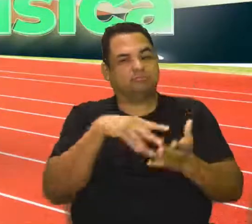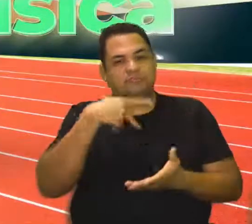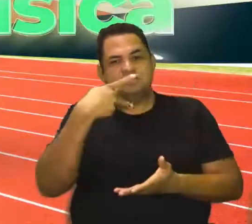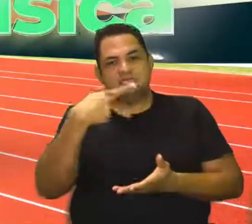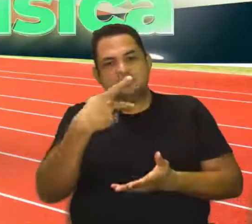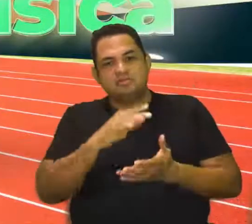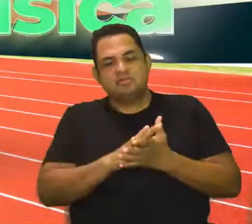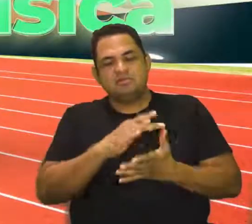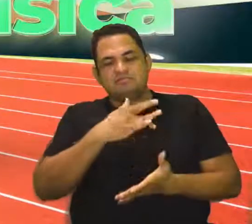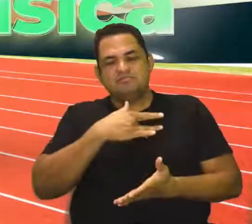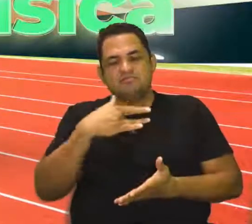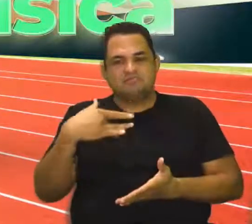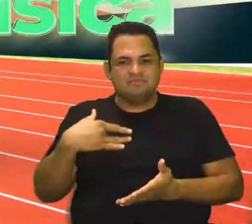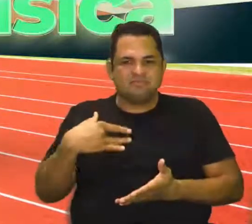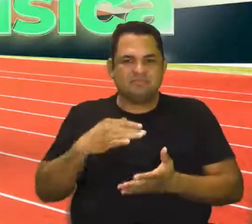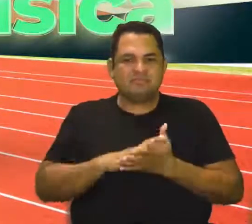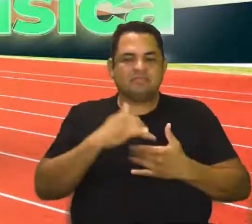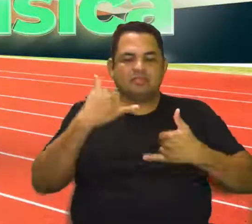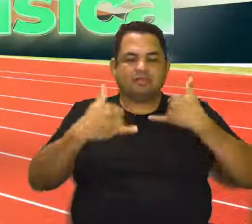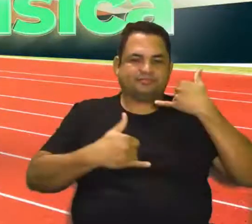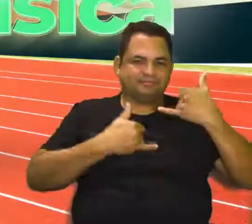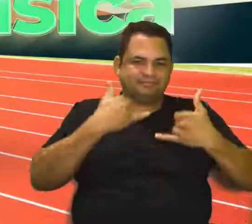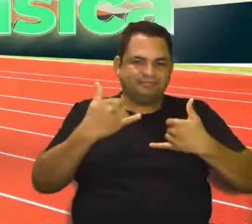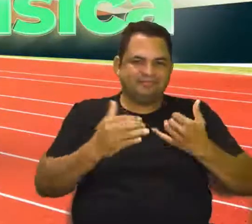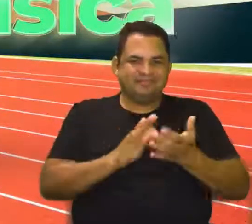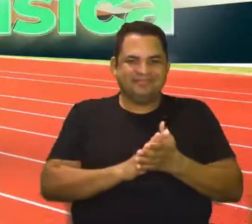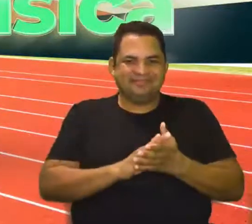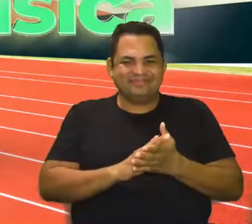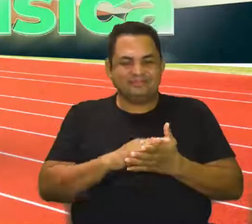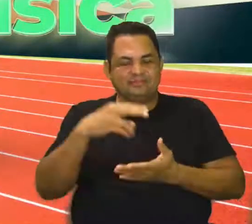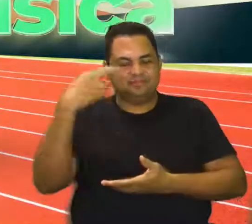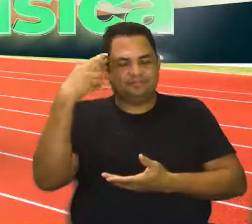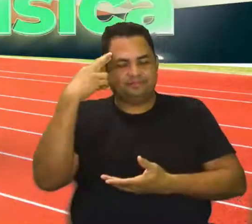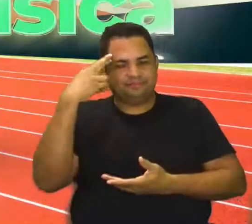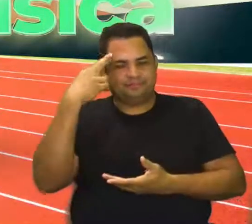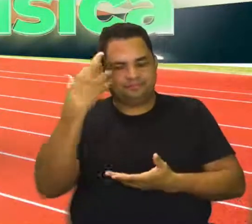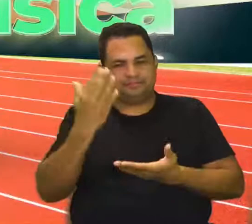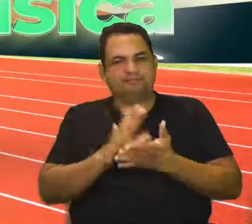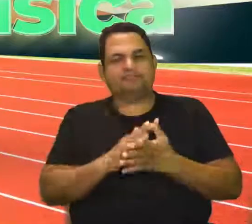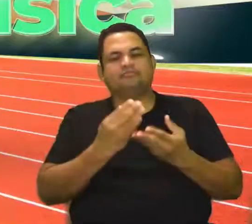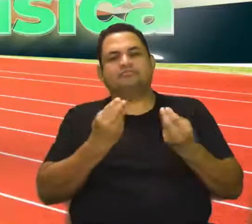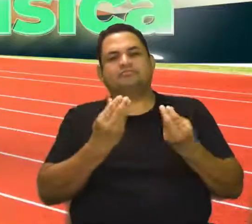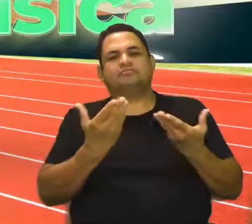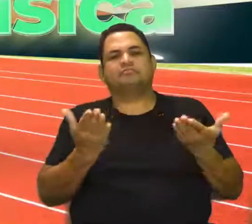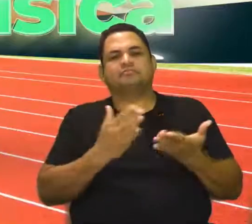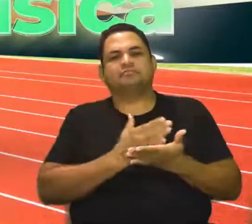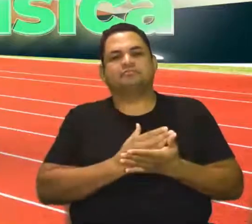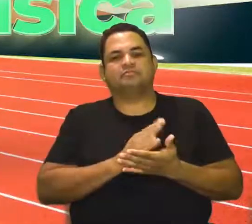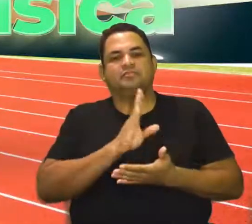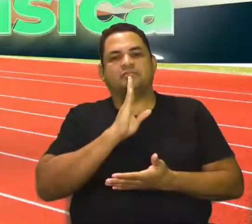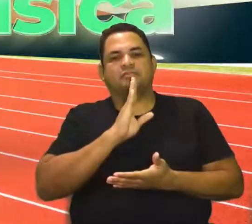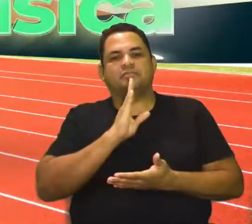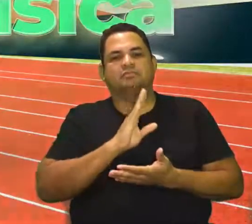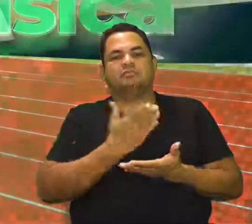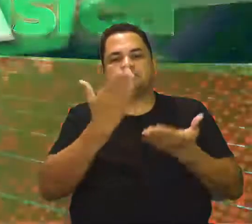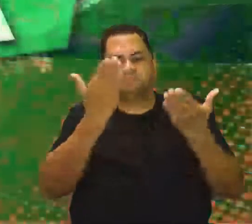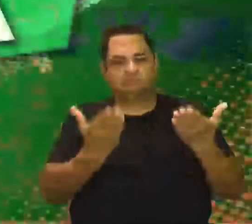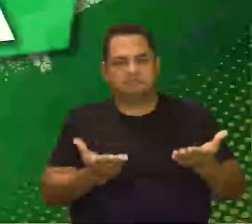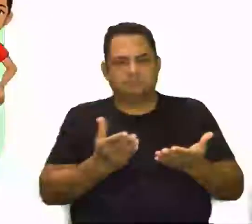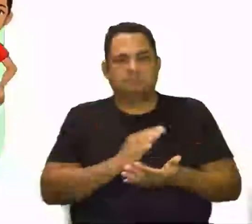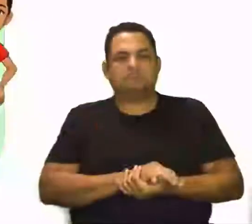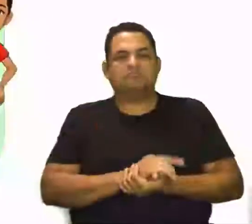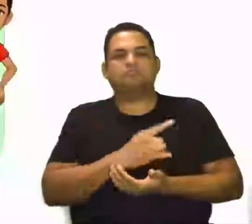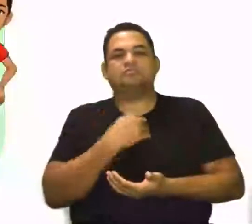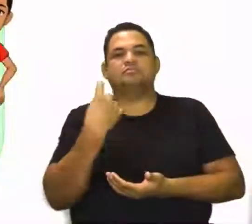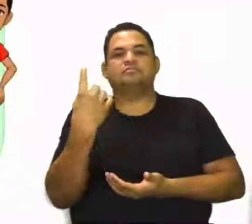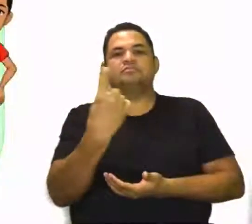pouco sobre saúde, sobre lazer, então a gente vai refletir bastante sobre isso. Então vamos conhecer a nossa unidade de hoje? O que